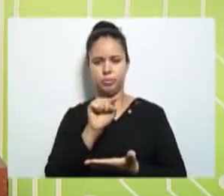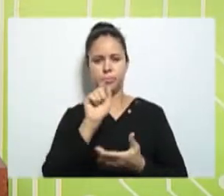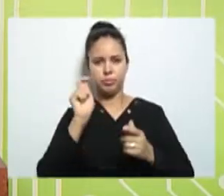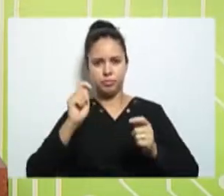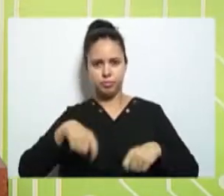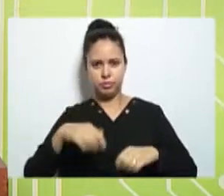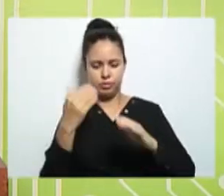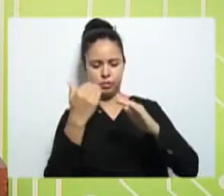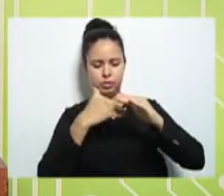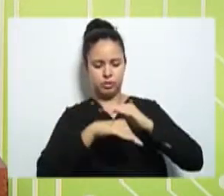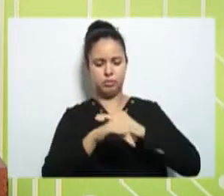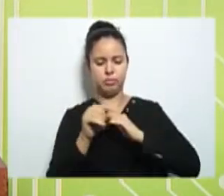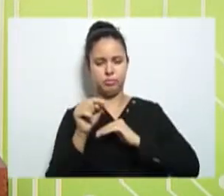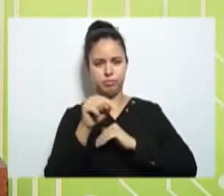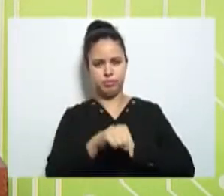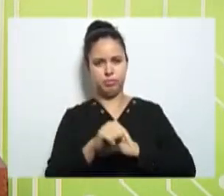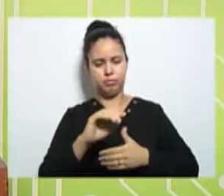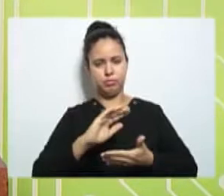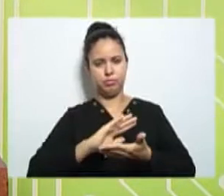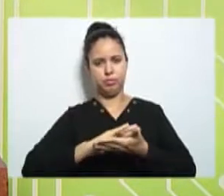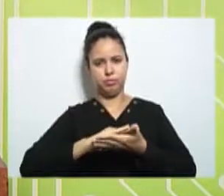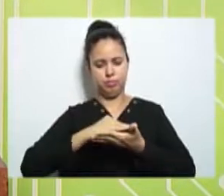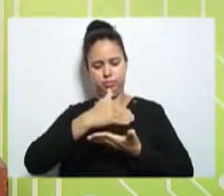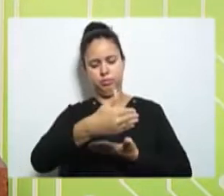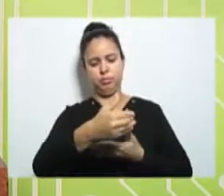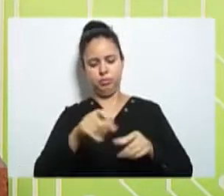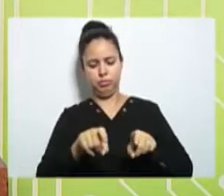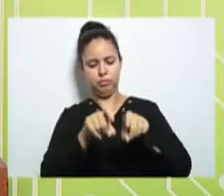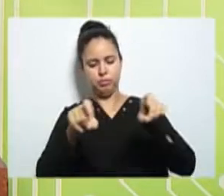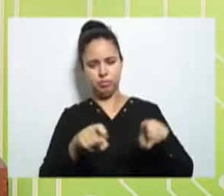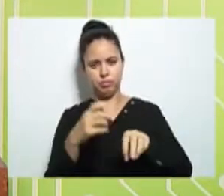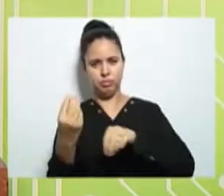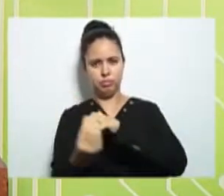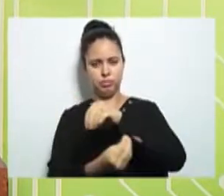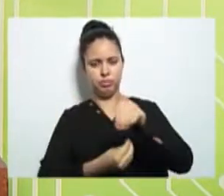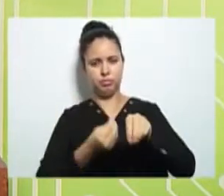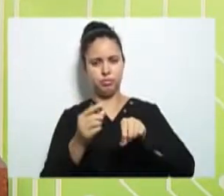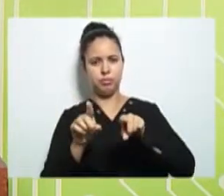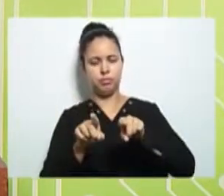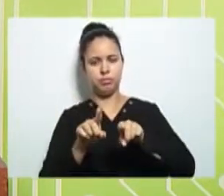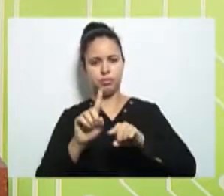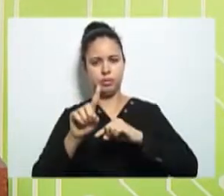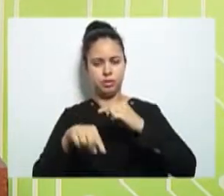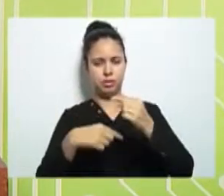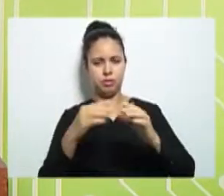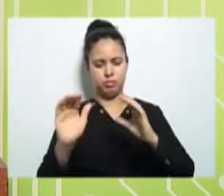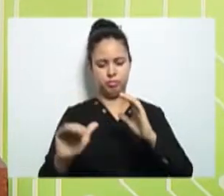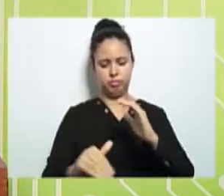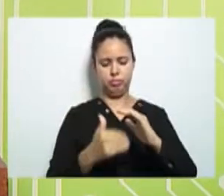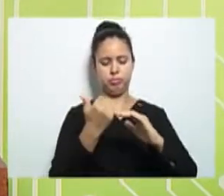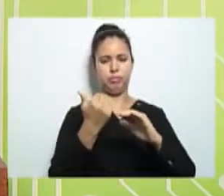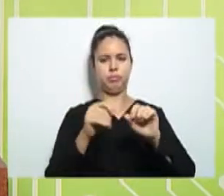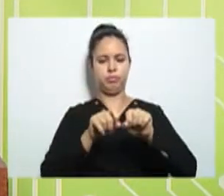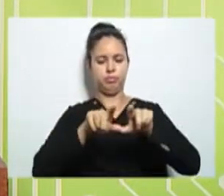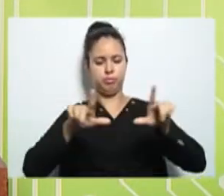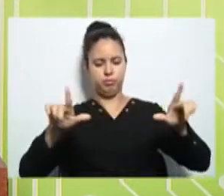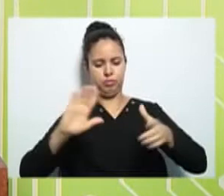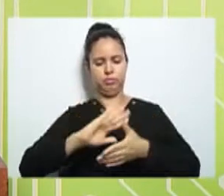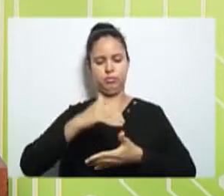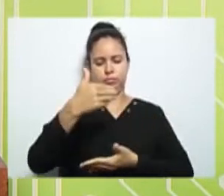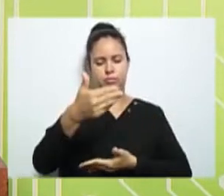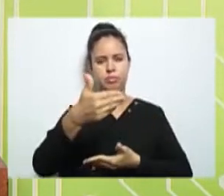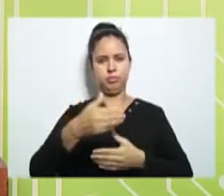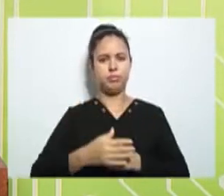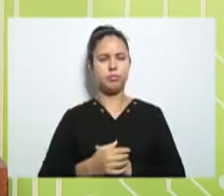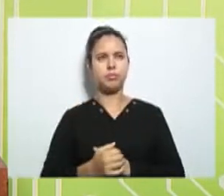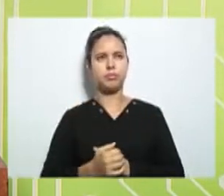para dentro do meu computador, tá? Esses dados são processados e isso é retornado pela própria tela para mim, né, através de alguma coisa. Eu estou